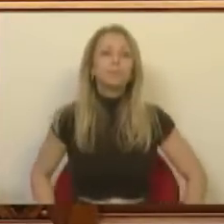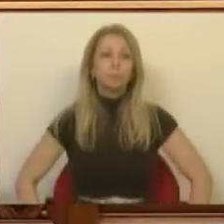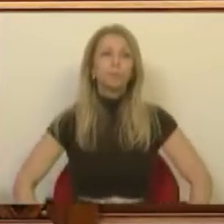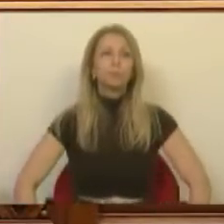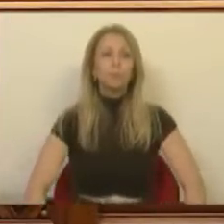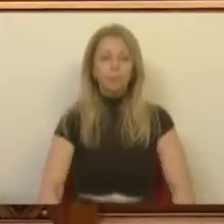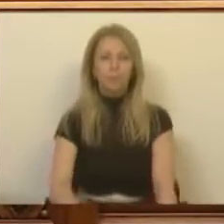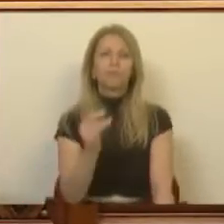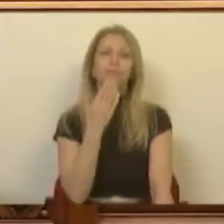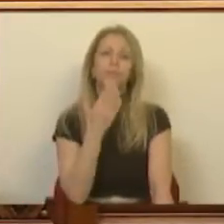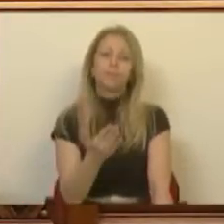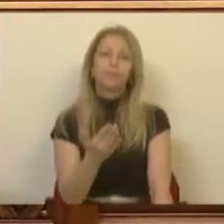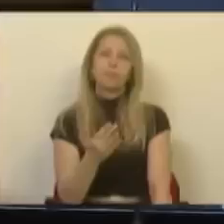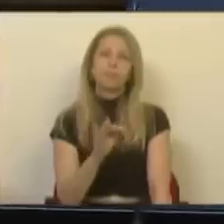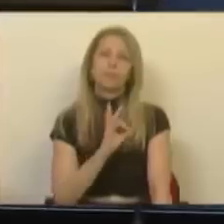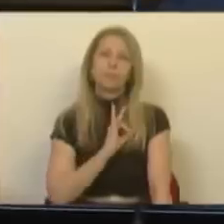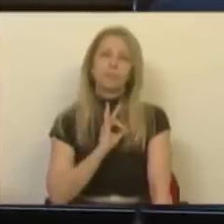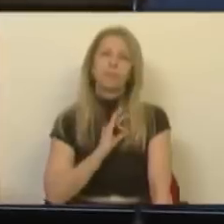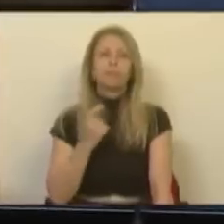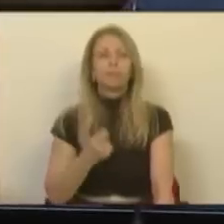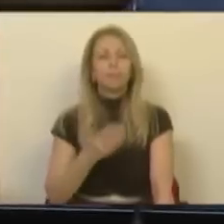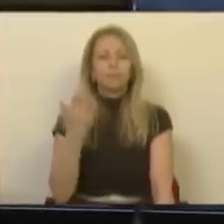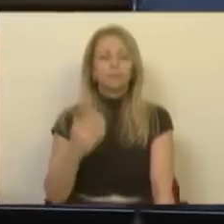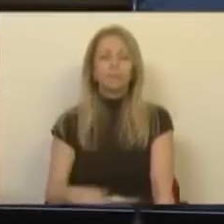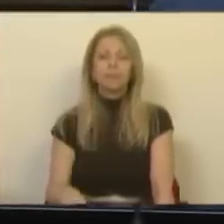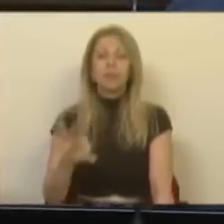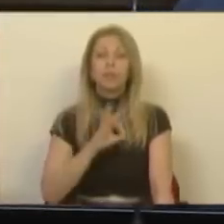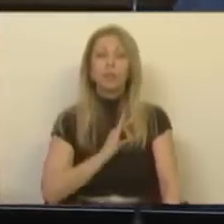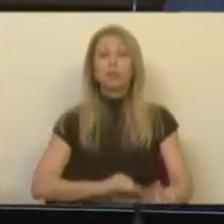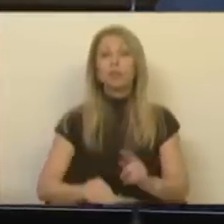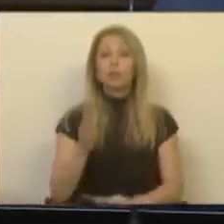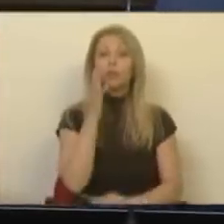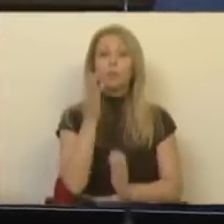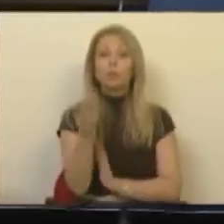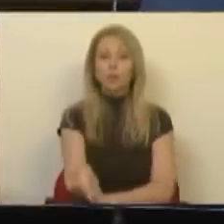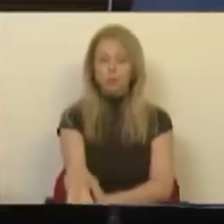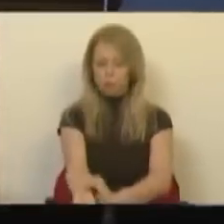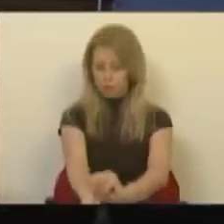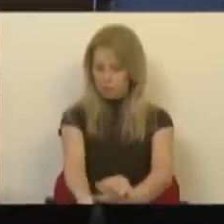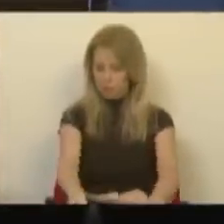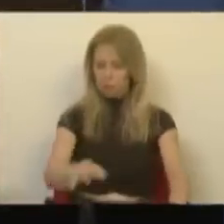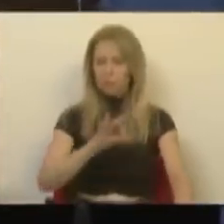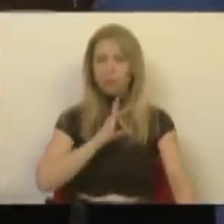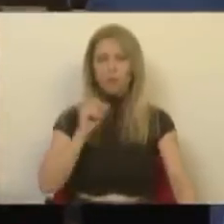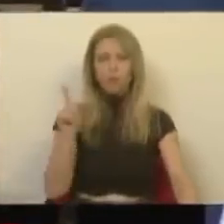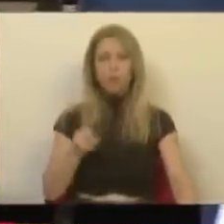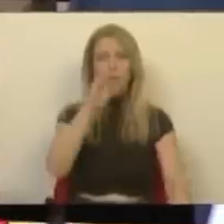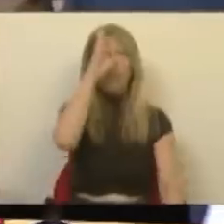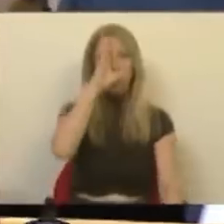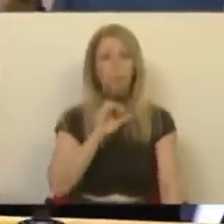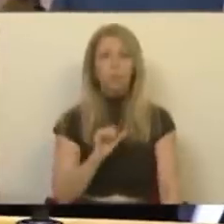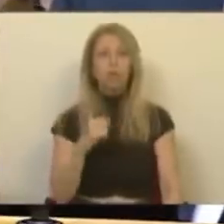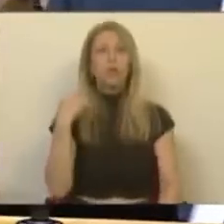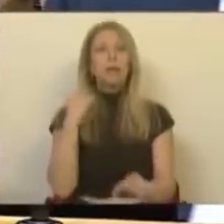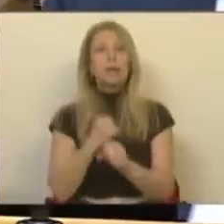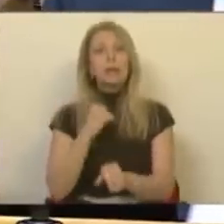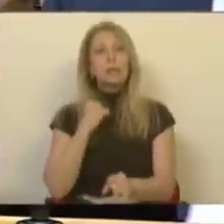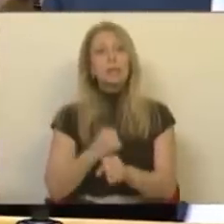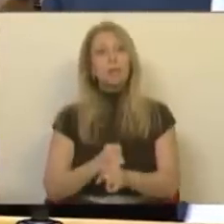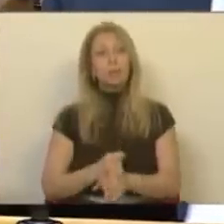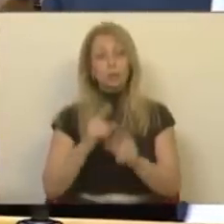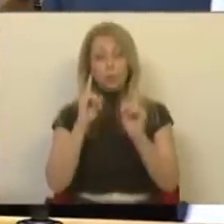Muito obrigado senhor presidente senhores deputados senhor primeiro ministro os trabalhadores